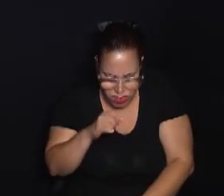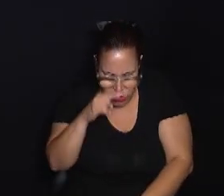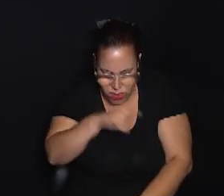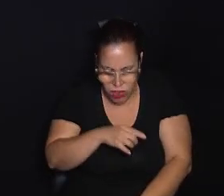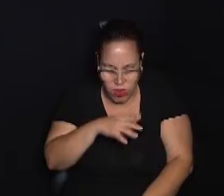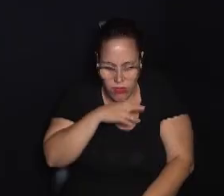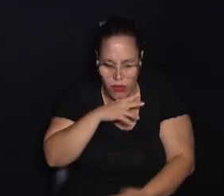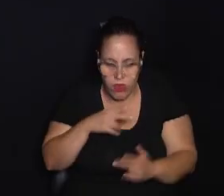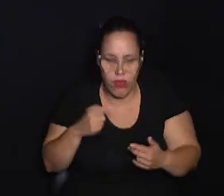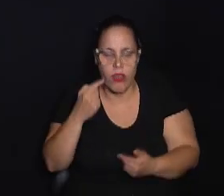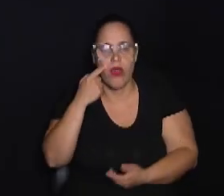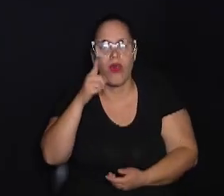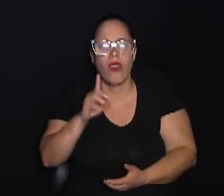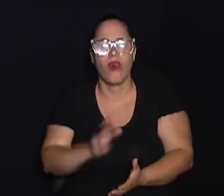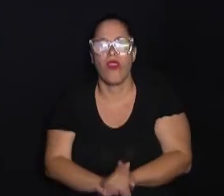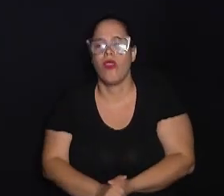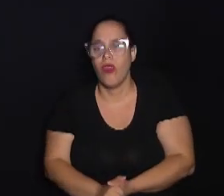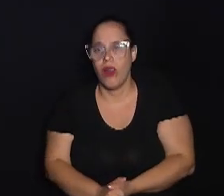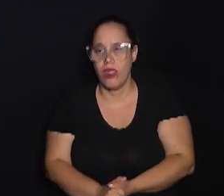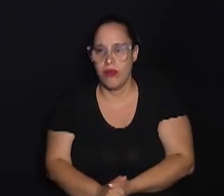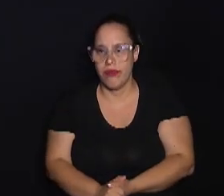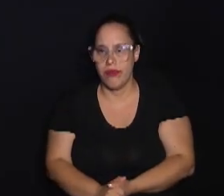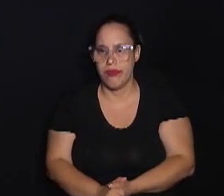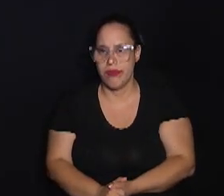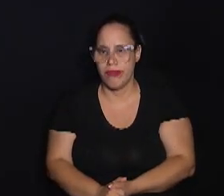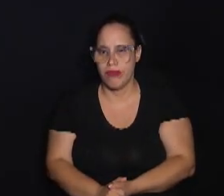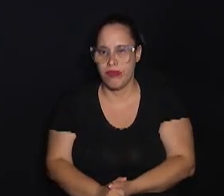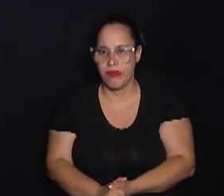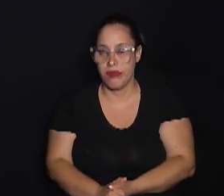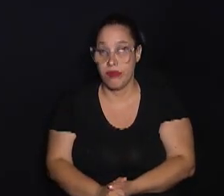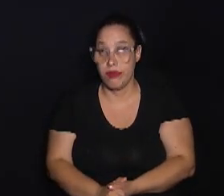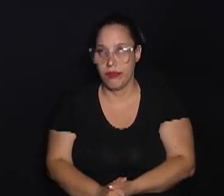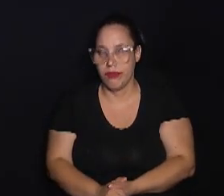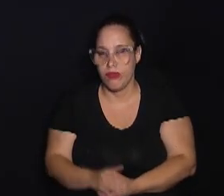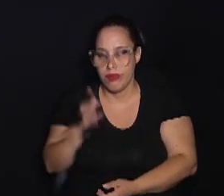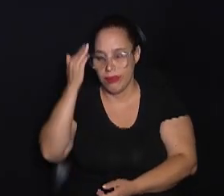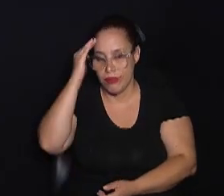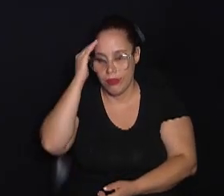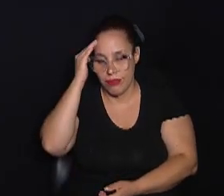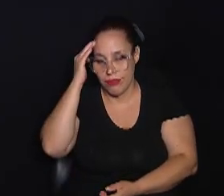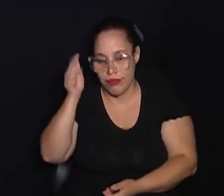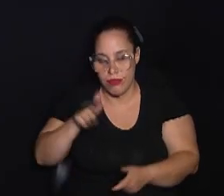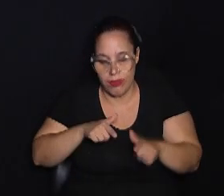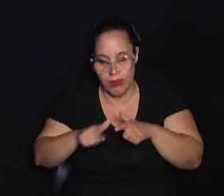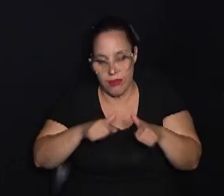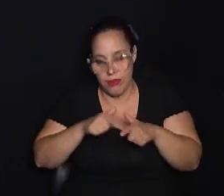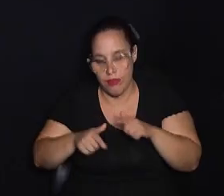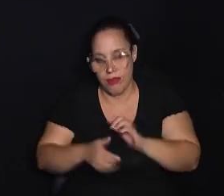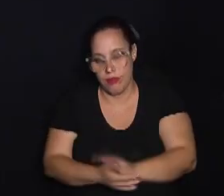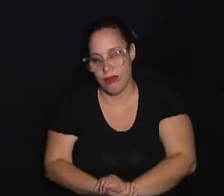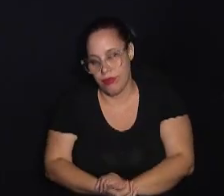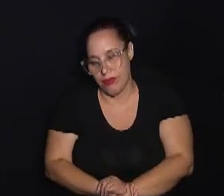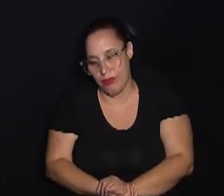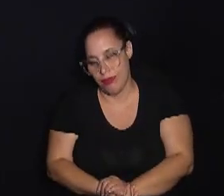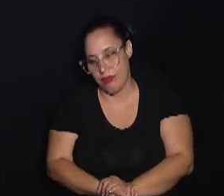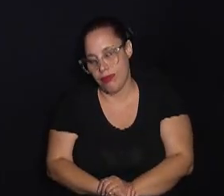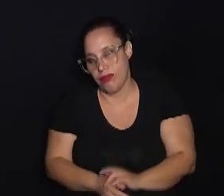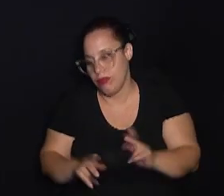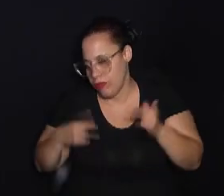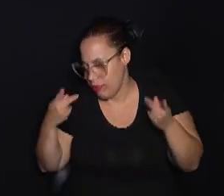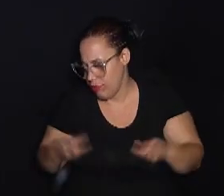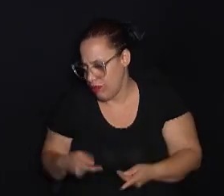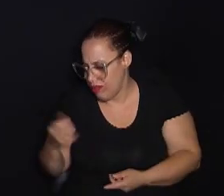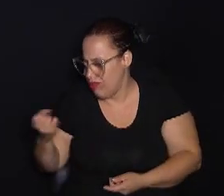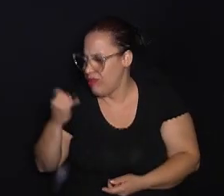poder público não olha para elas. Então, a gente entende que esse é um trabalho de humanização muito